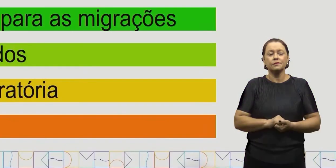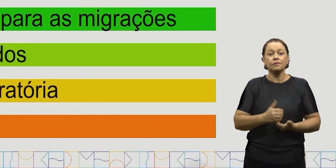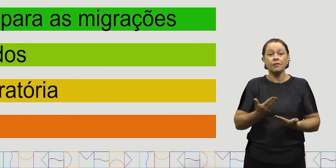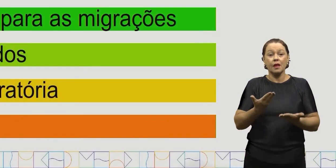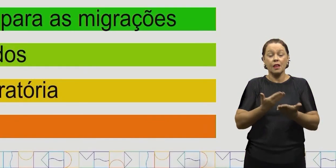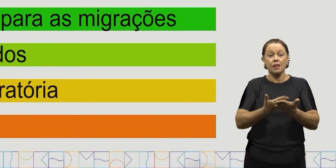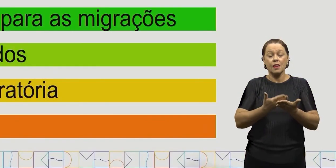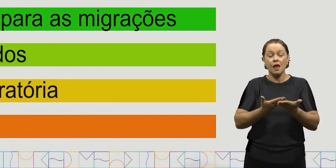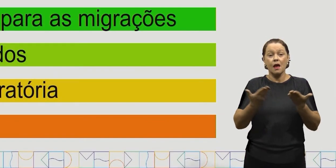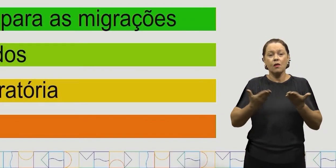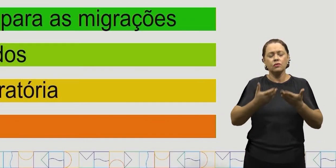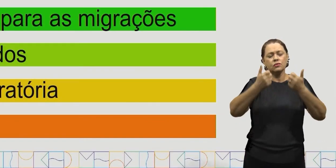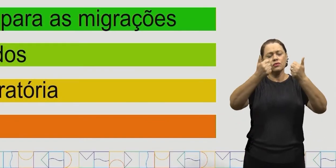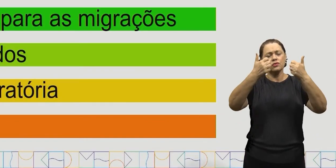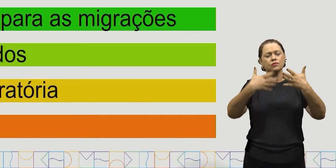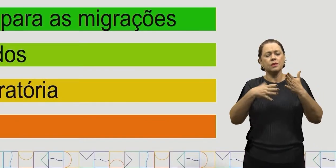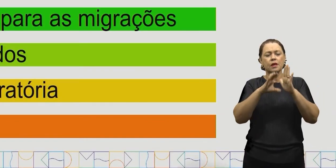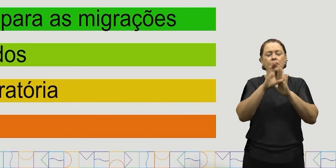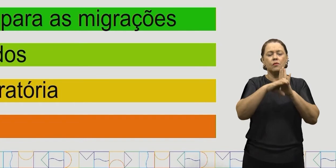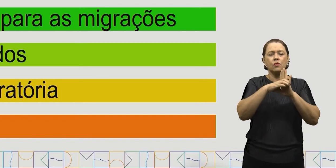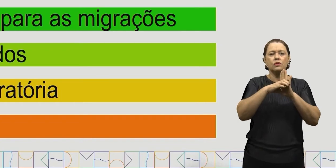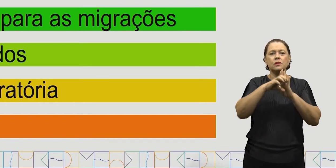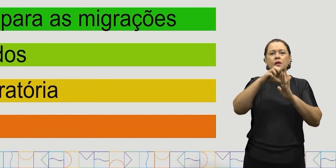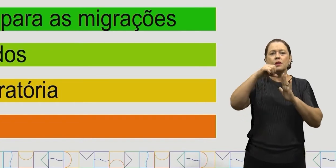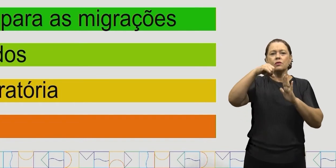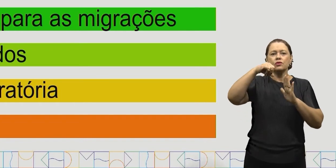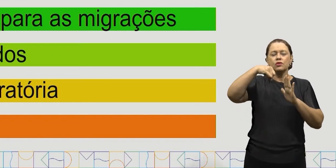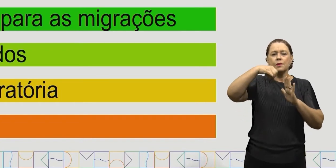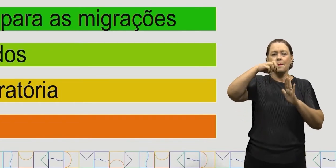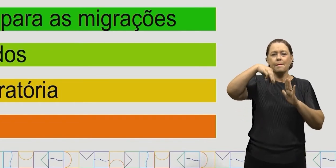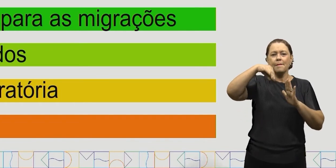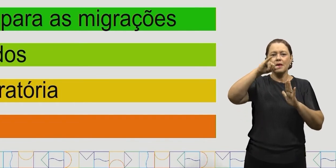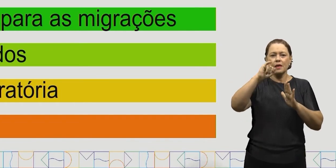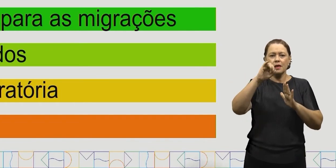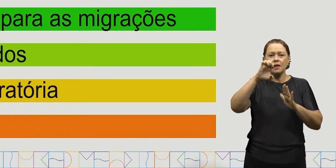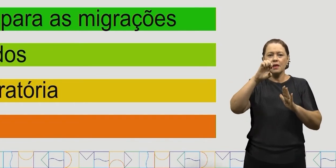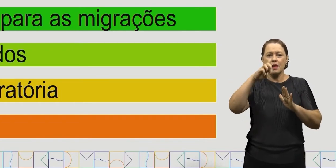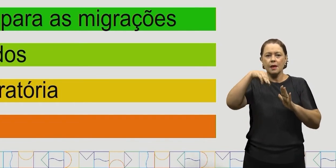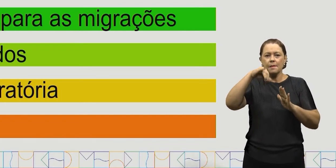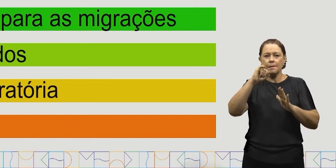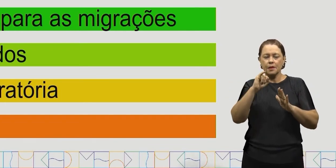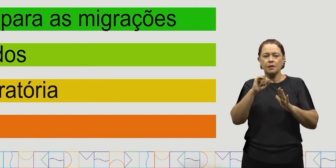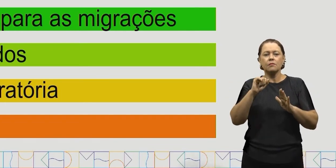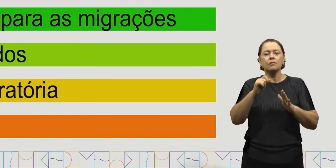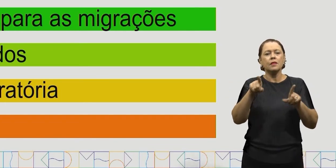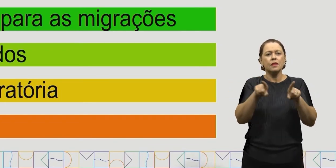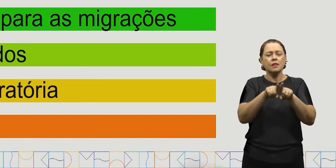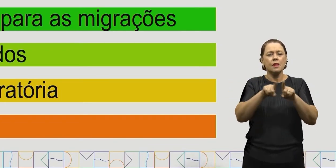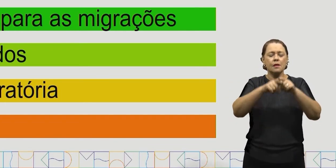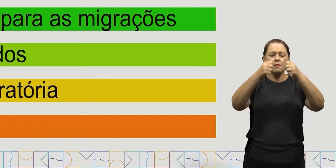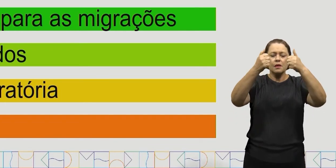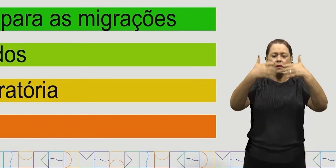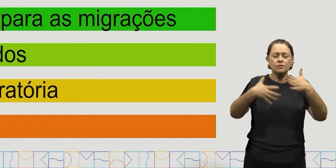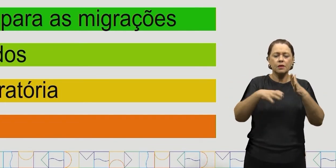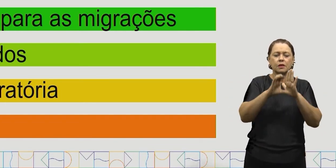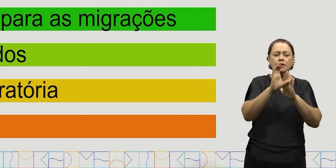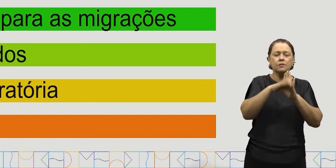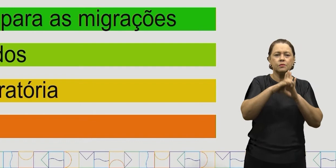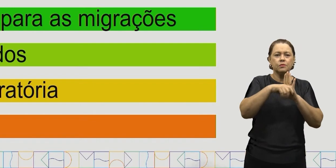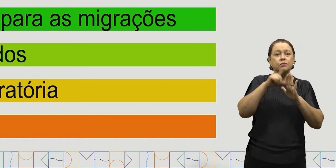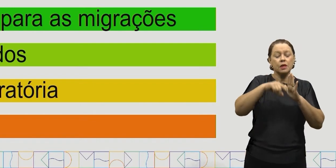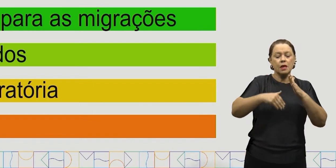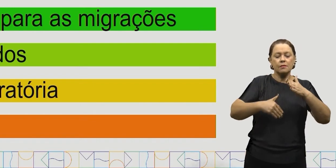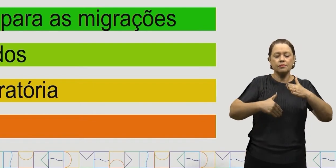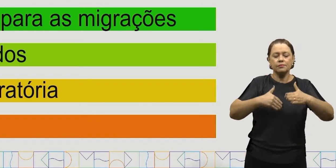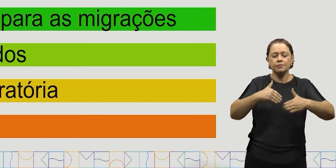Na nossa aula de hoje, falamos sobre o conceito de migração e imigração. Falamos sobre a definição de migração, que